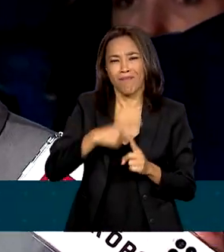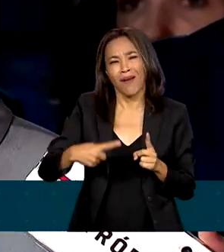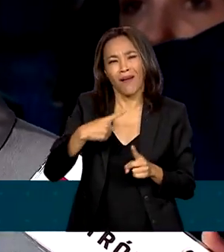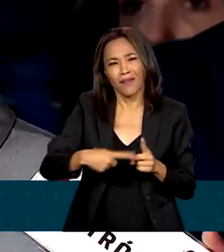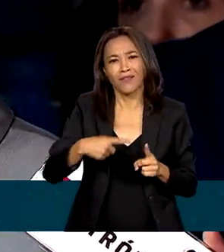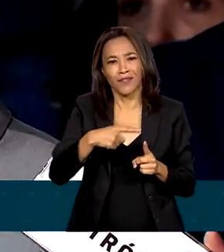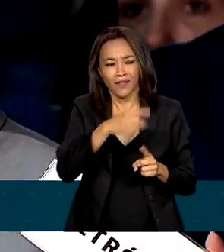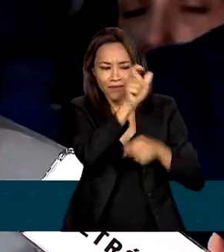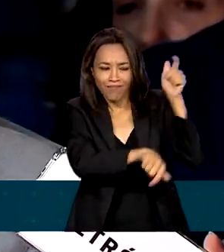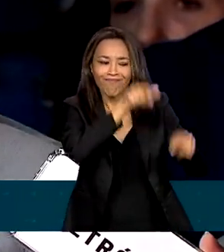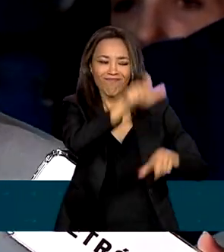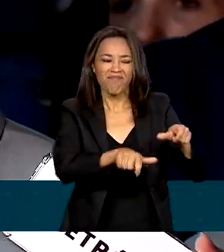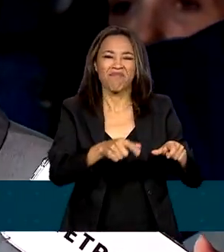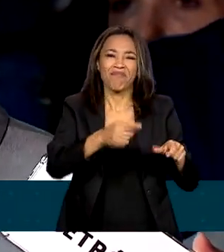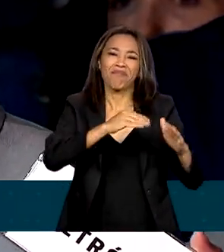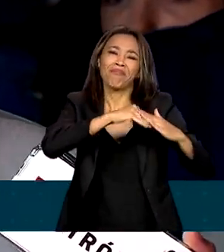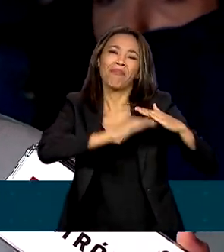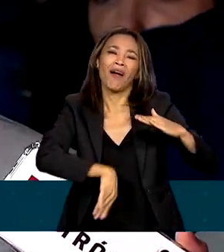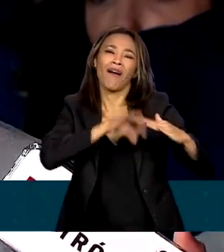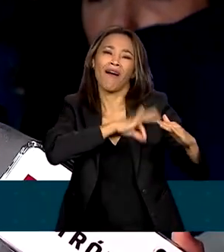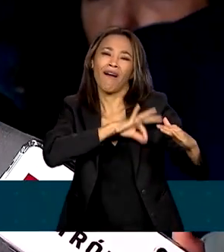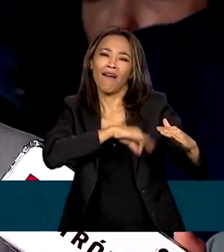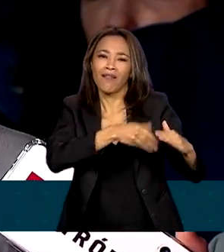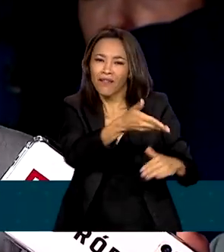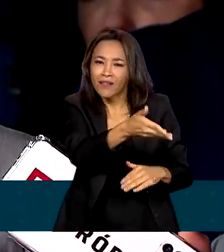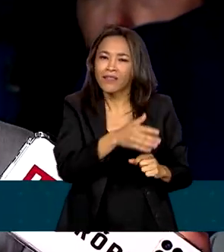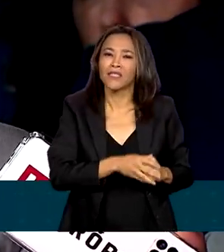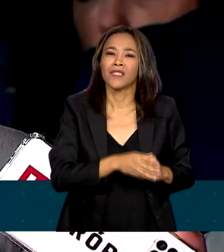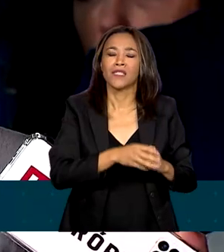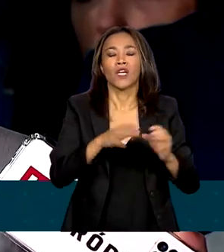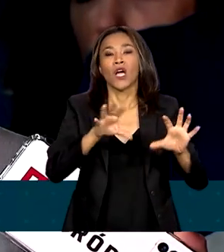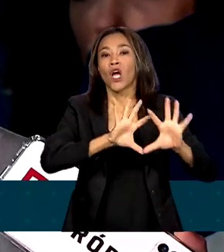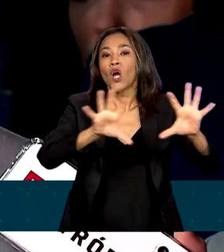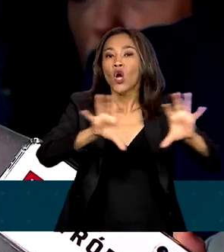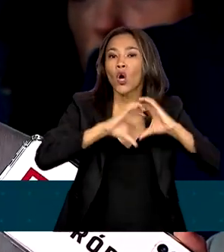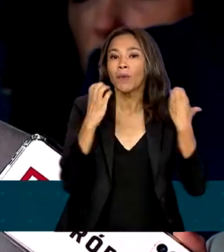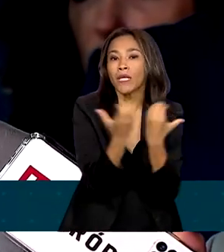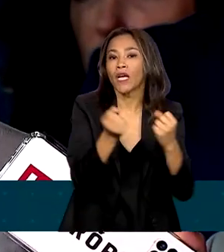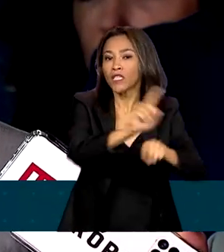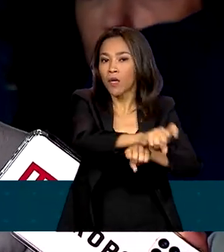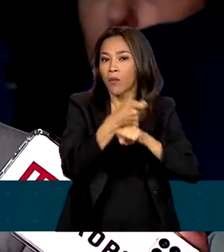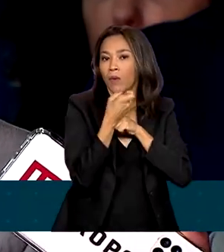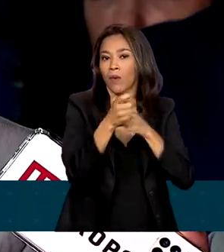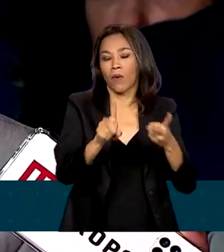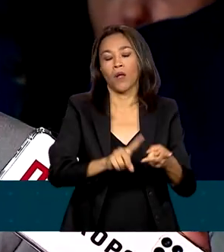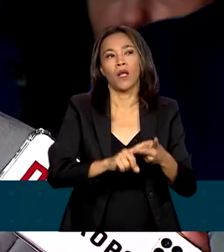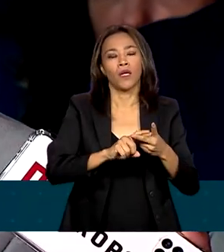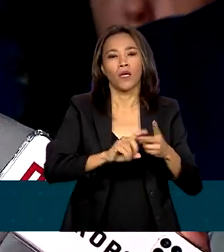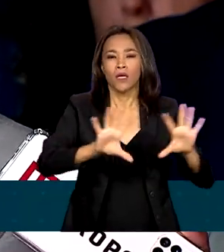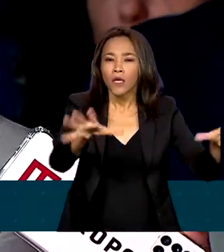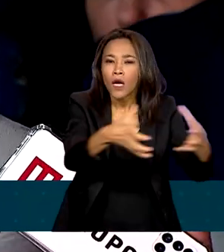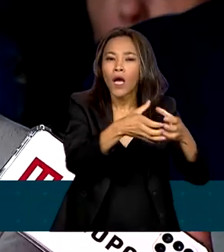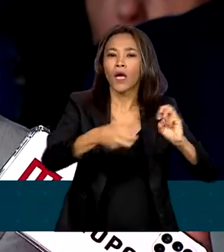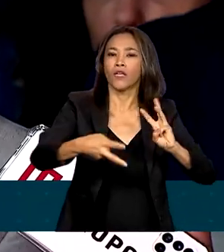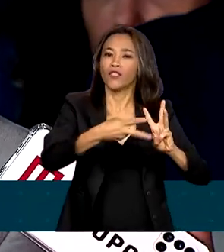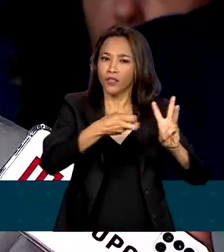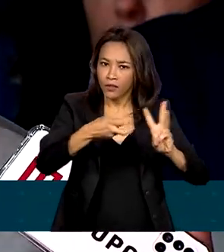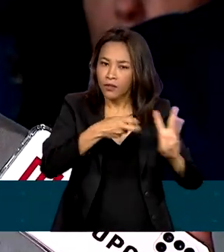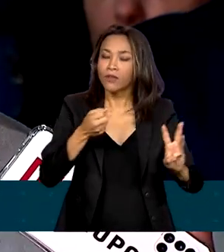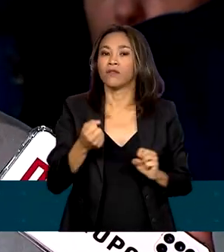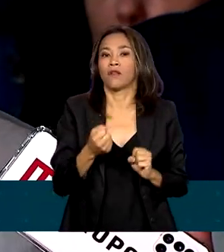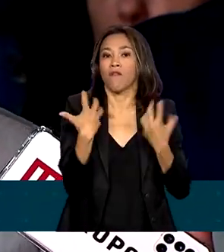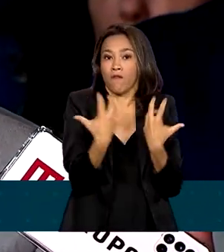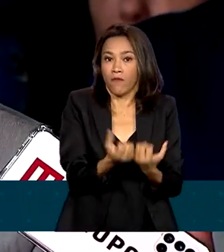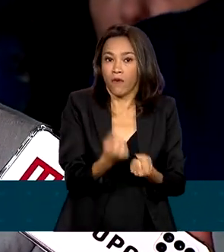renda. Aí são agricultores familiares, comunidades quilombolas, indígenas, que vamos trabalhar